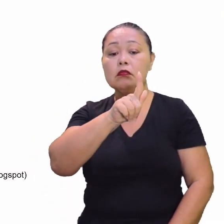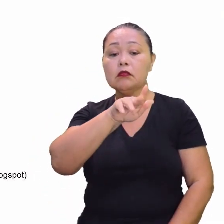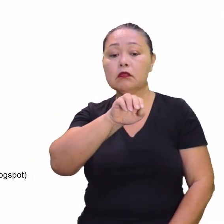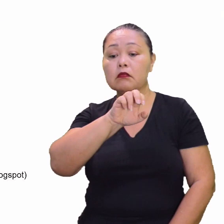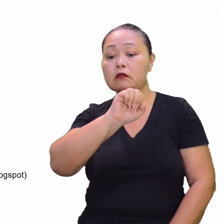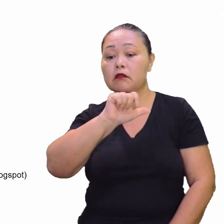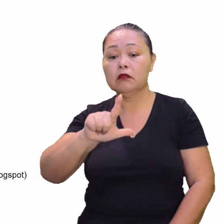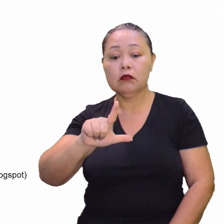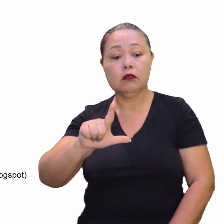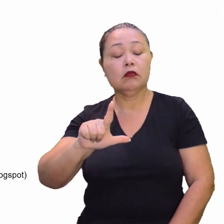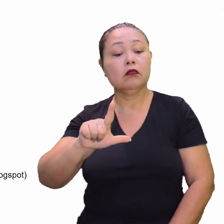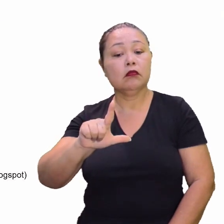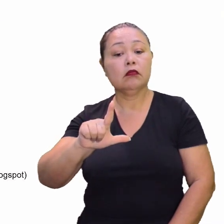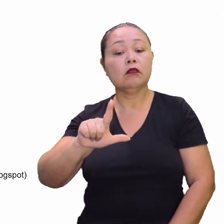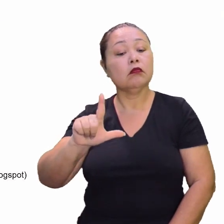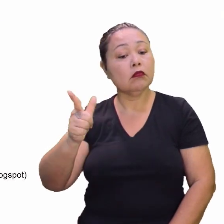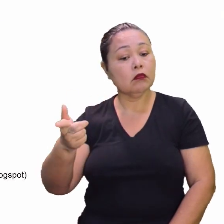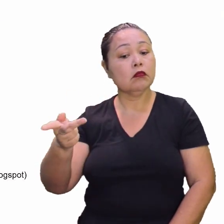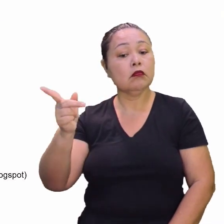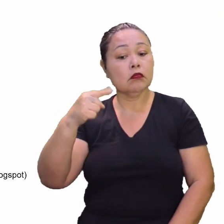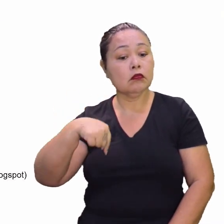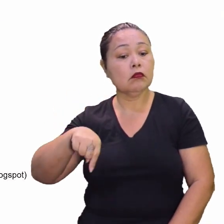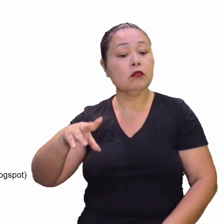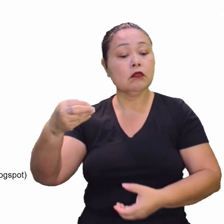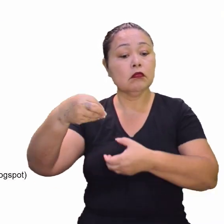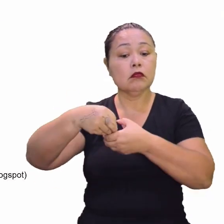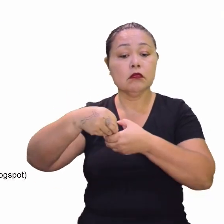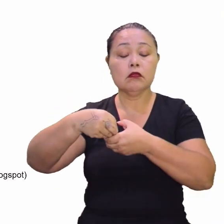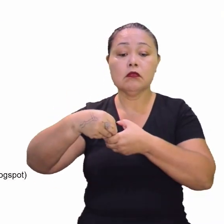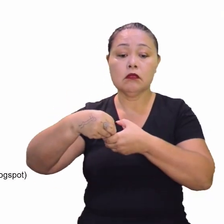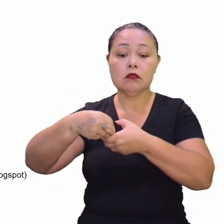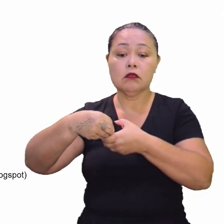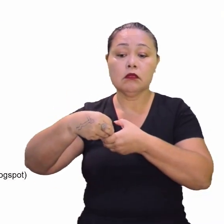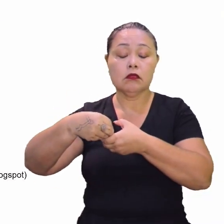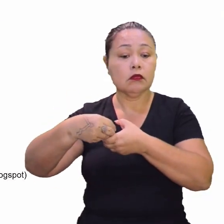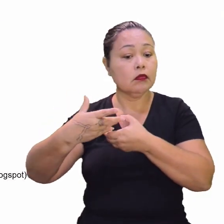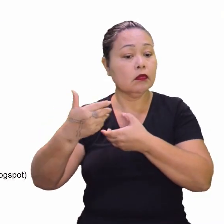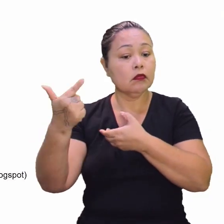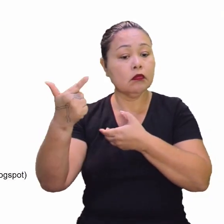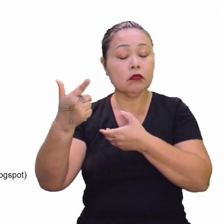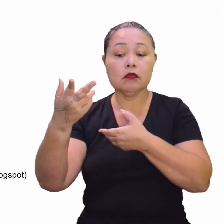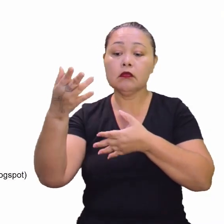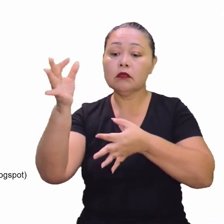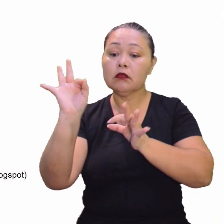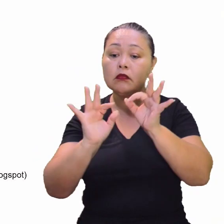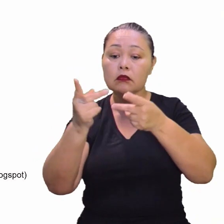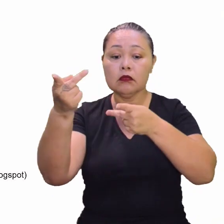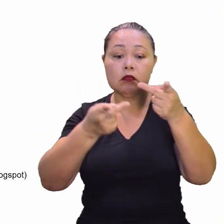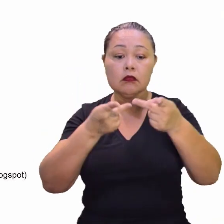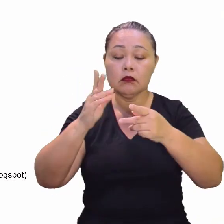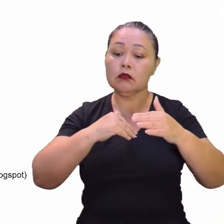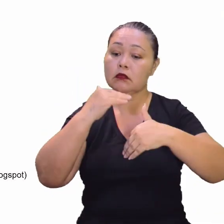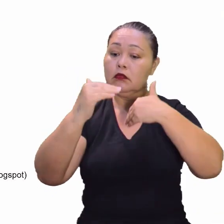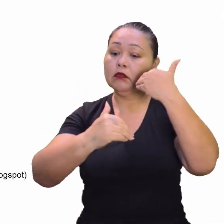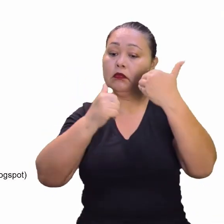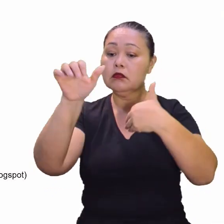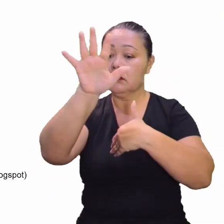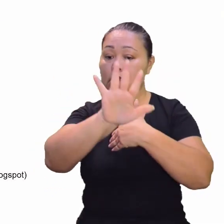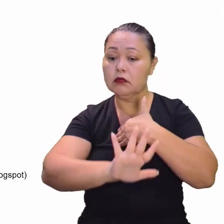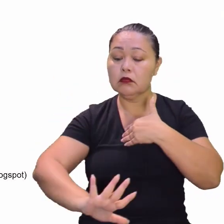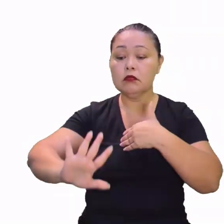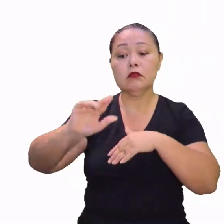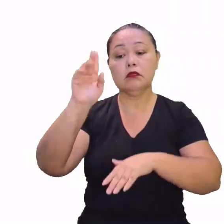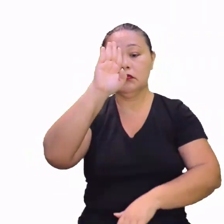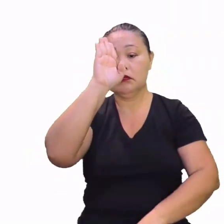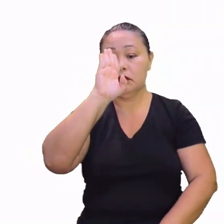Geisel. Que faz parte, né, do lançamento do segundo Plano Nacional de Desenvolvimento para o